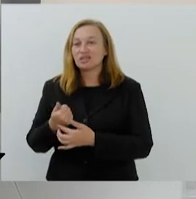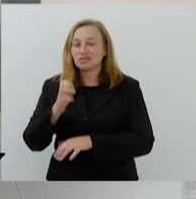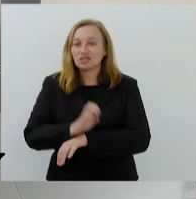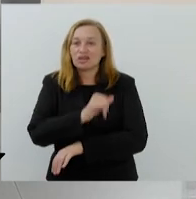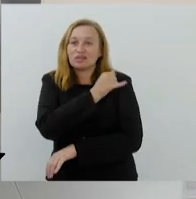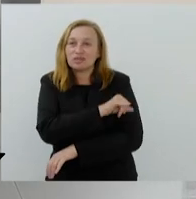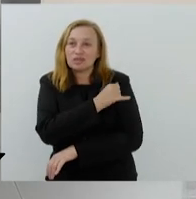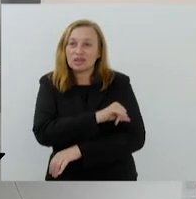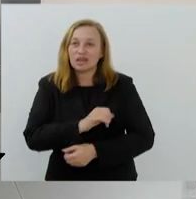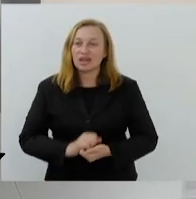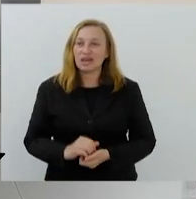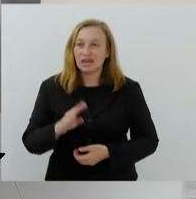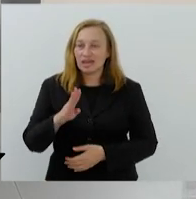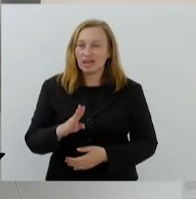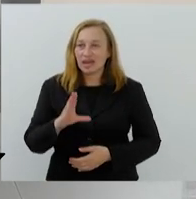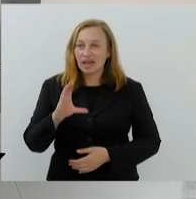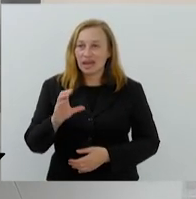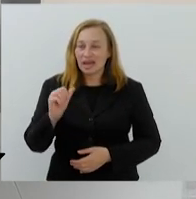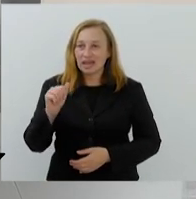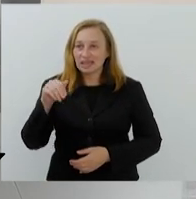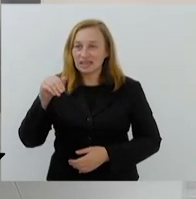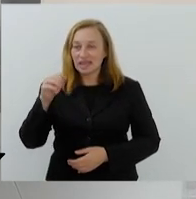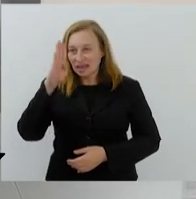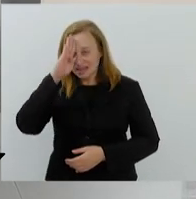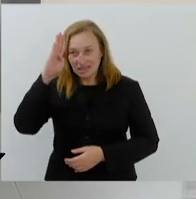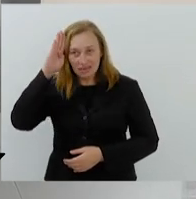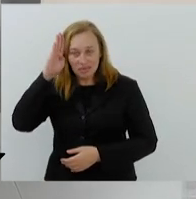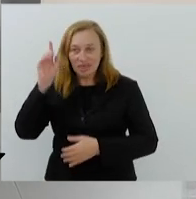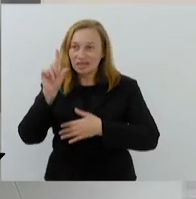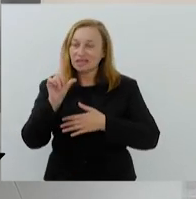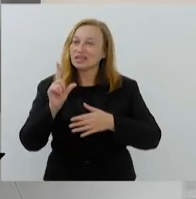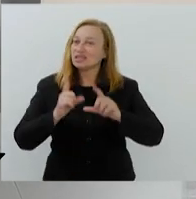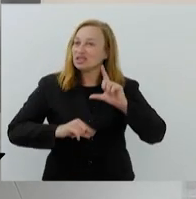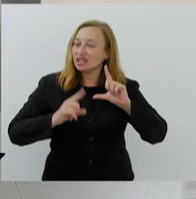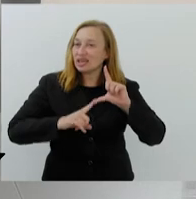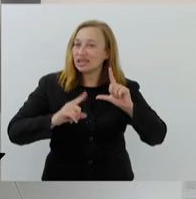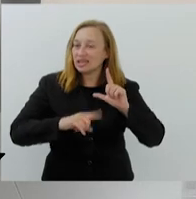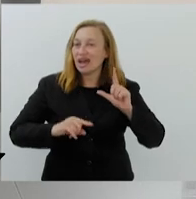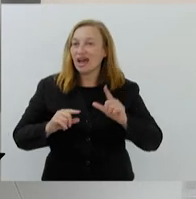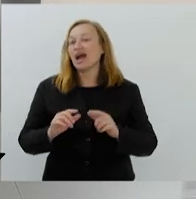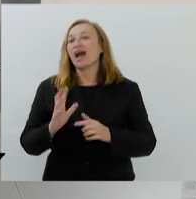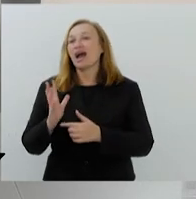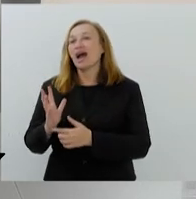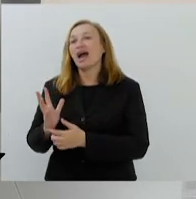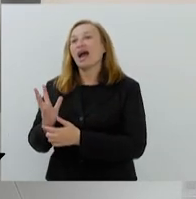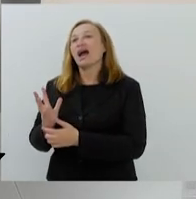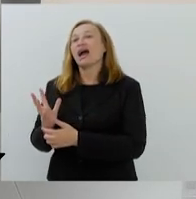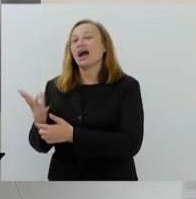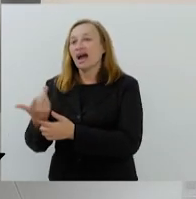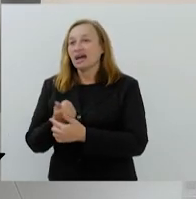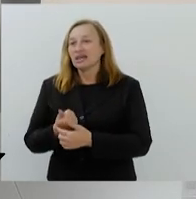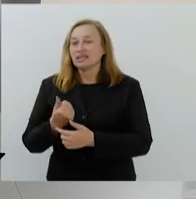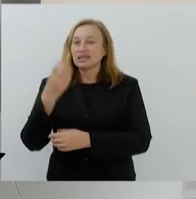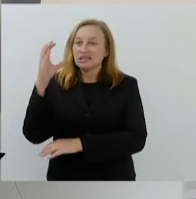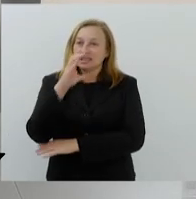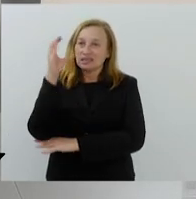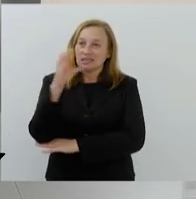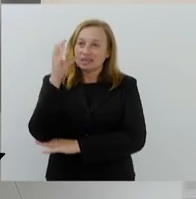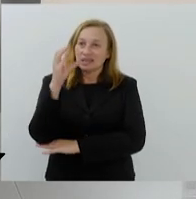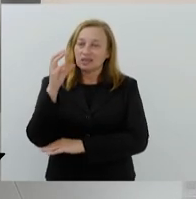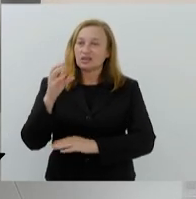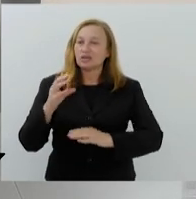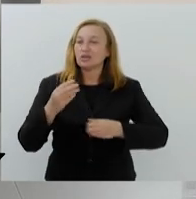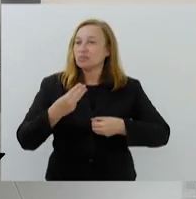Rio de Janeiro a Academia Gonçalense de Letras, Artes e Ciências, localizada no município de São Gonçalo. O